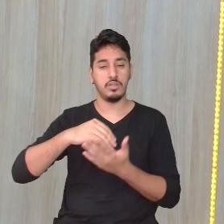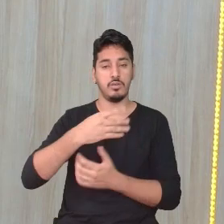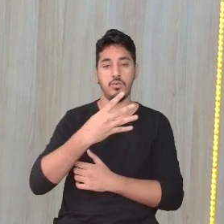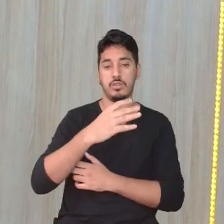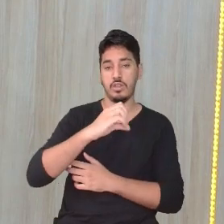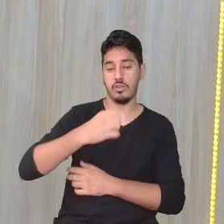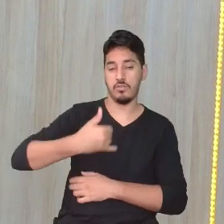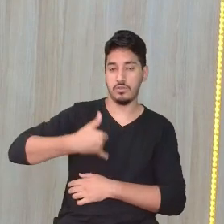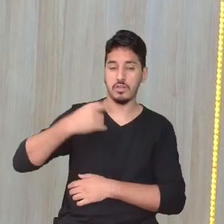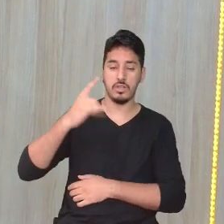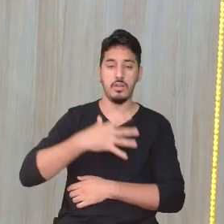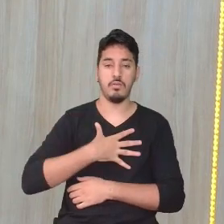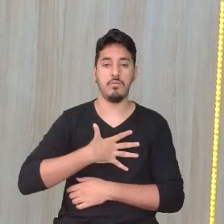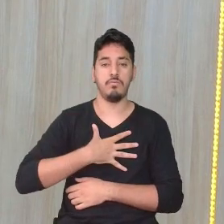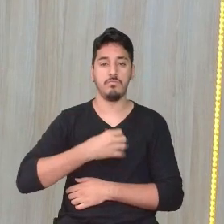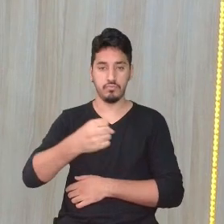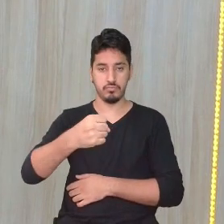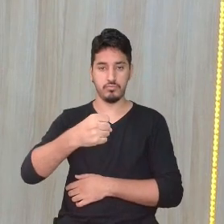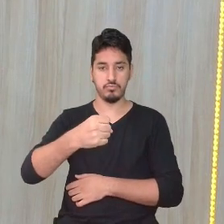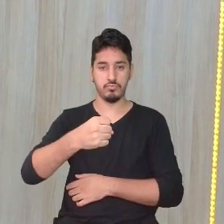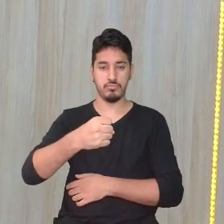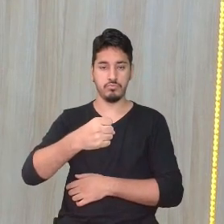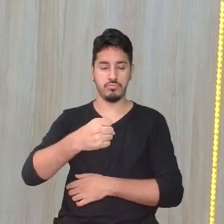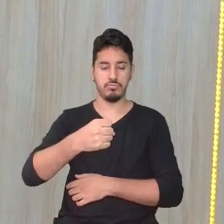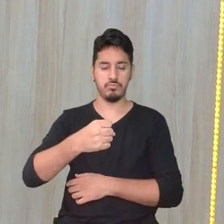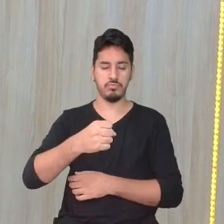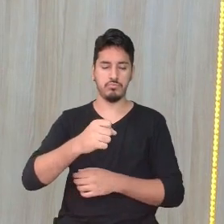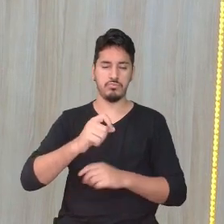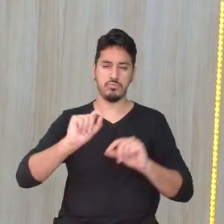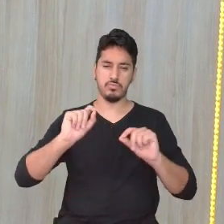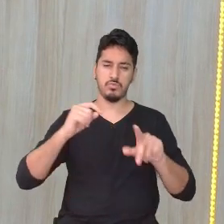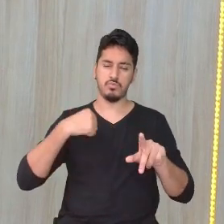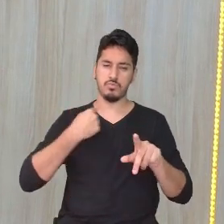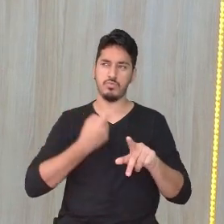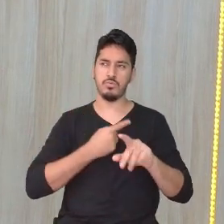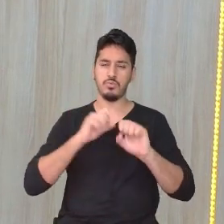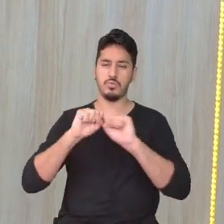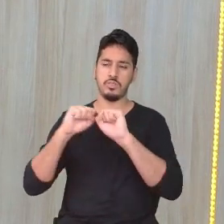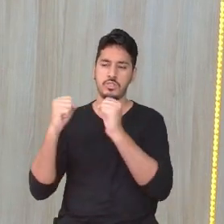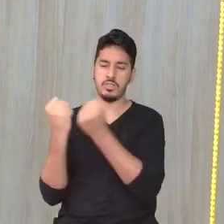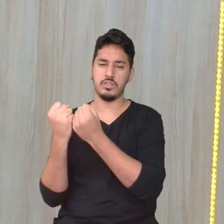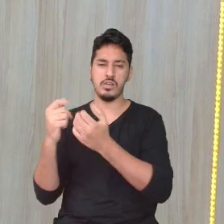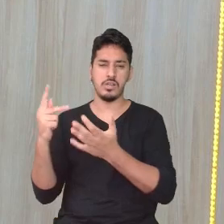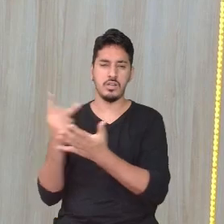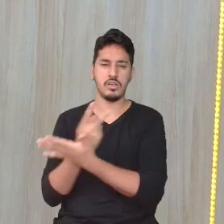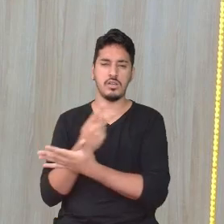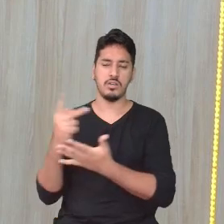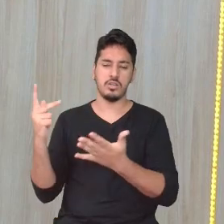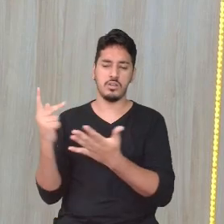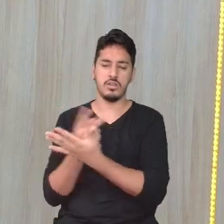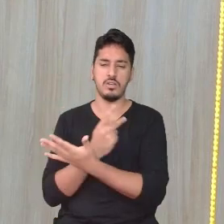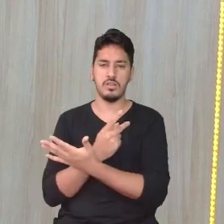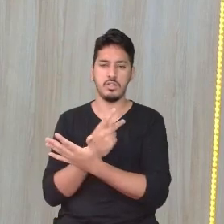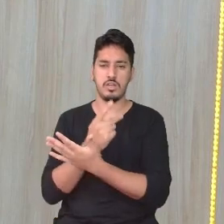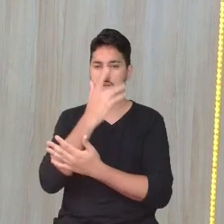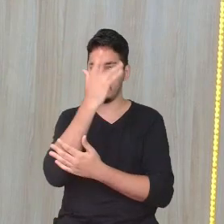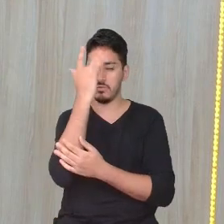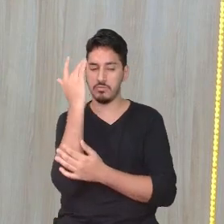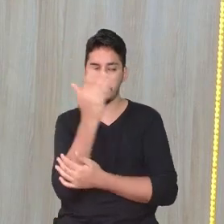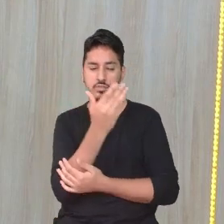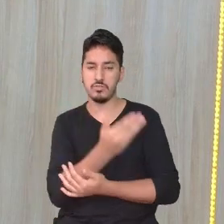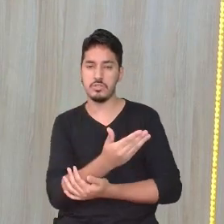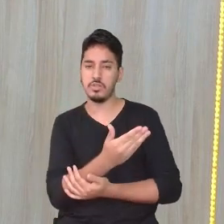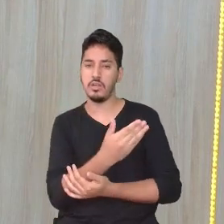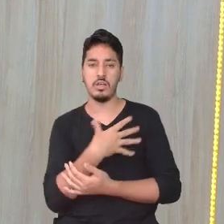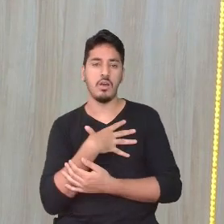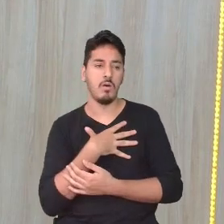anos é o suicídio. Então, o que é que a gente, enquanto sociedade, estamos errando de tal forma que as pessoas estão